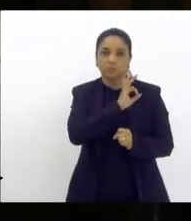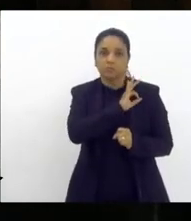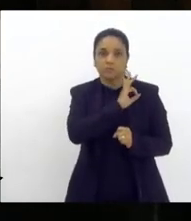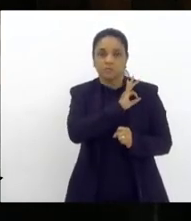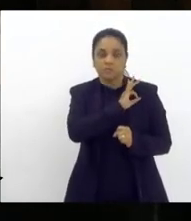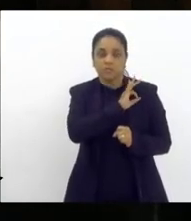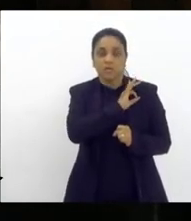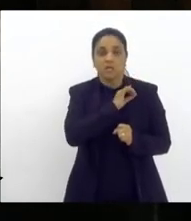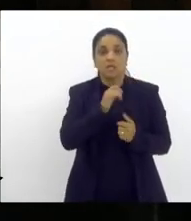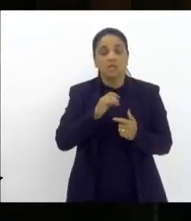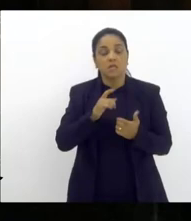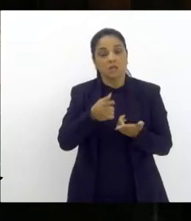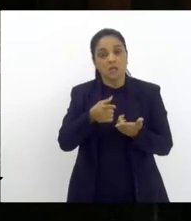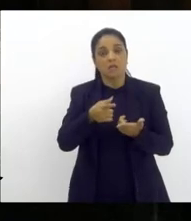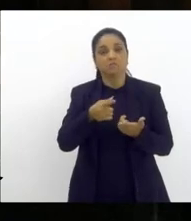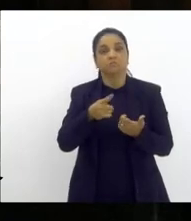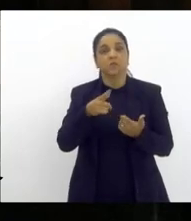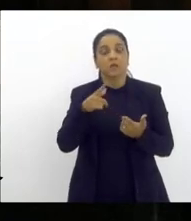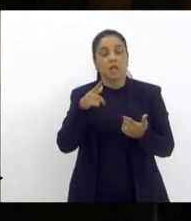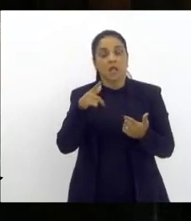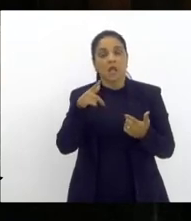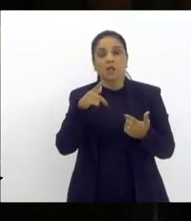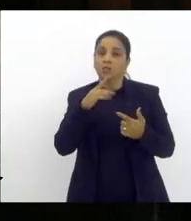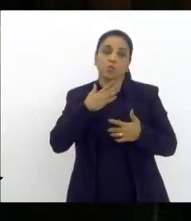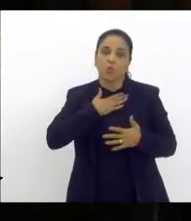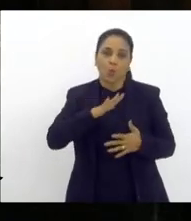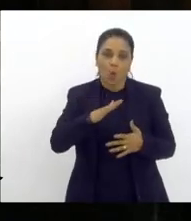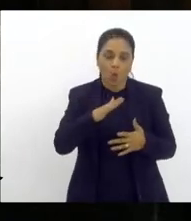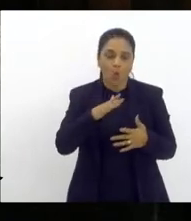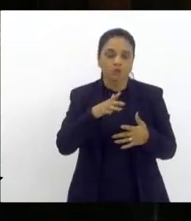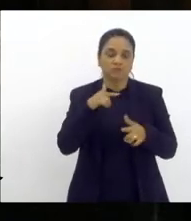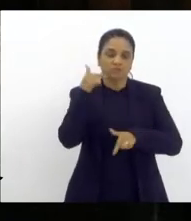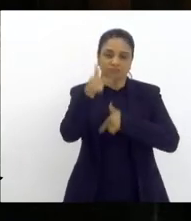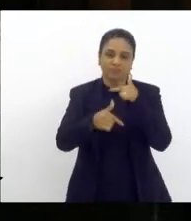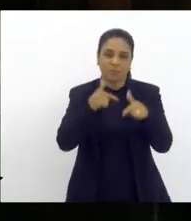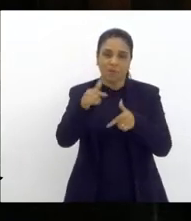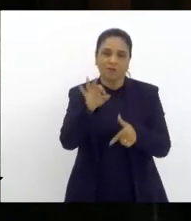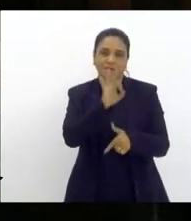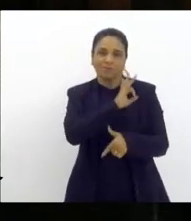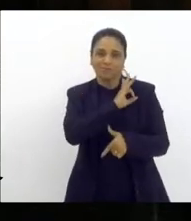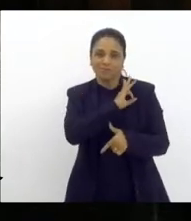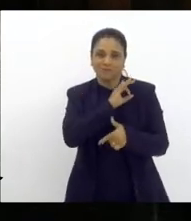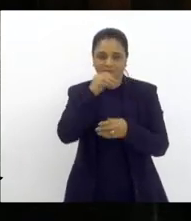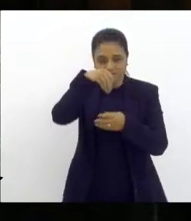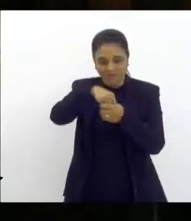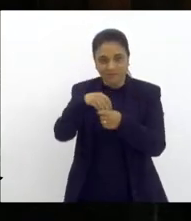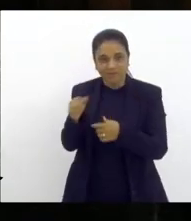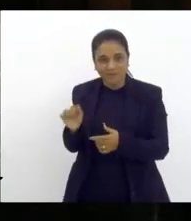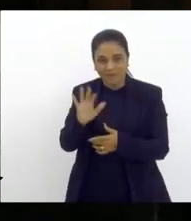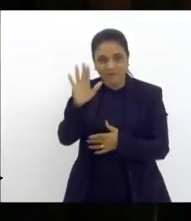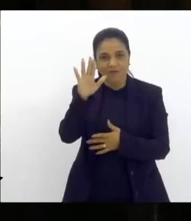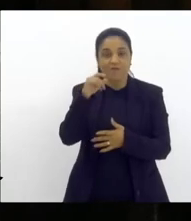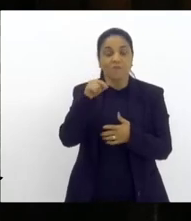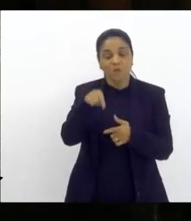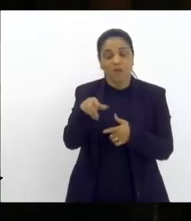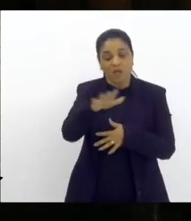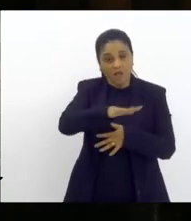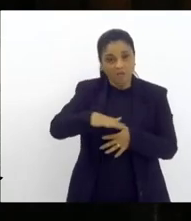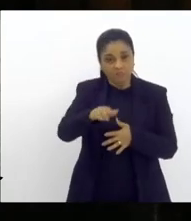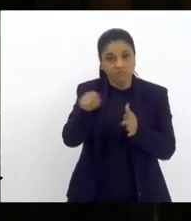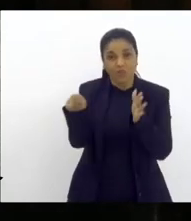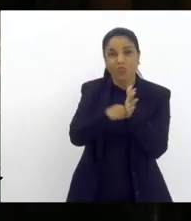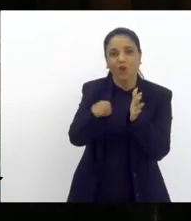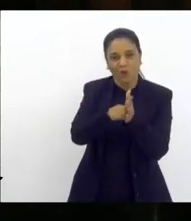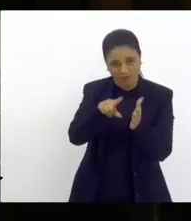atuação da polícia dentro dos territórios de favela dominados pelo narcotráfico ora no último episódio a